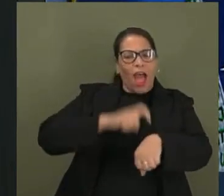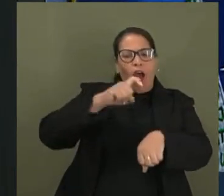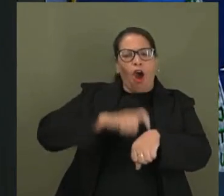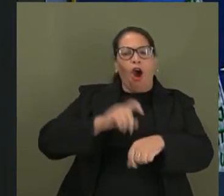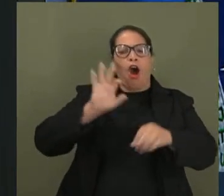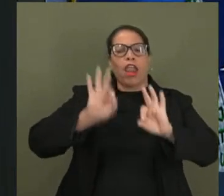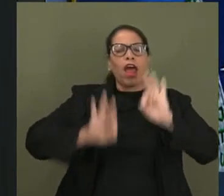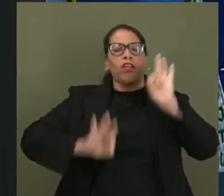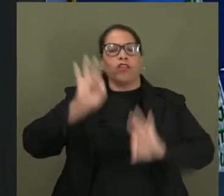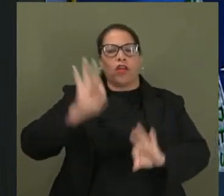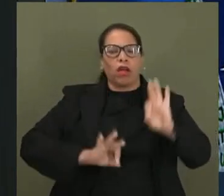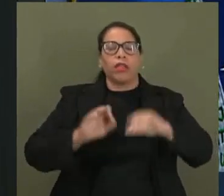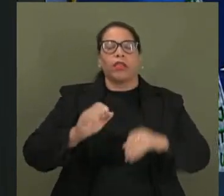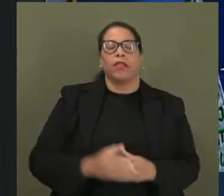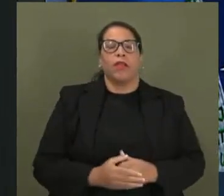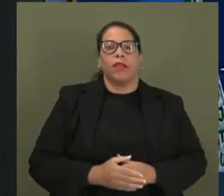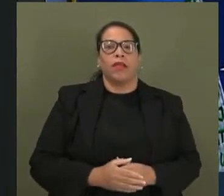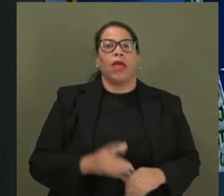arrumar,